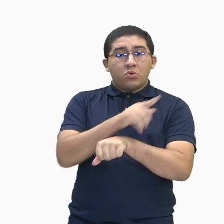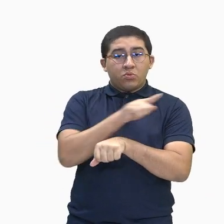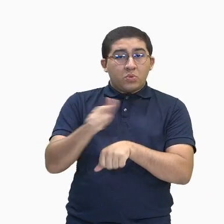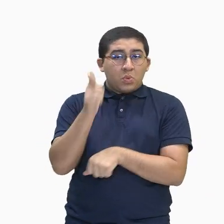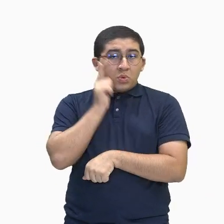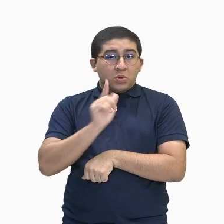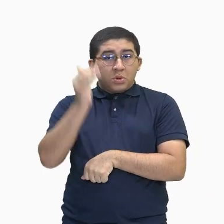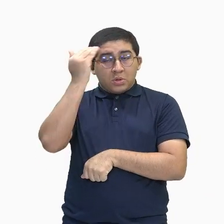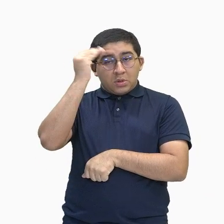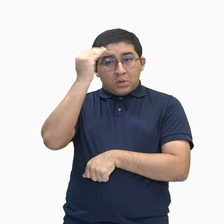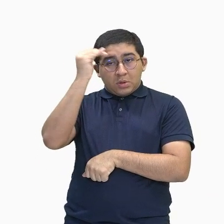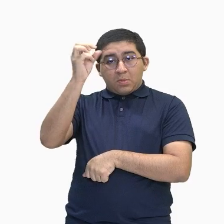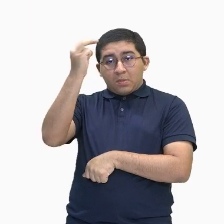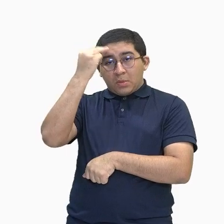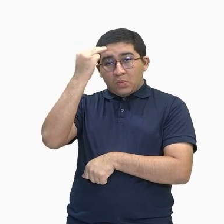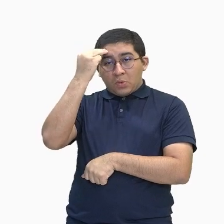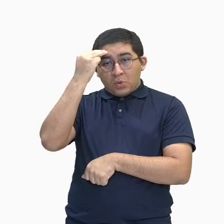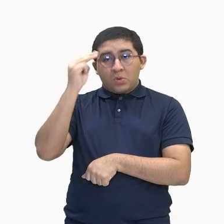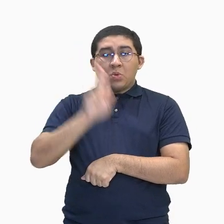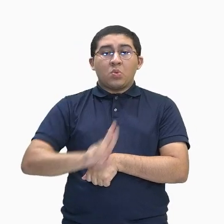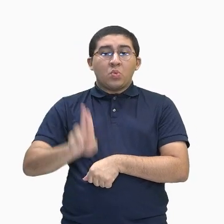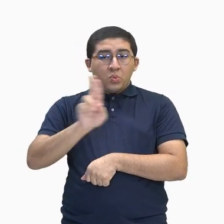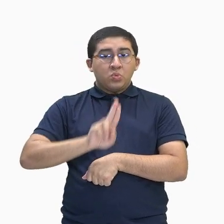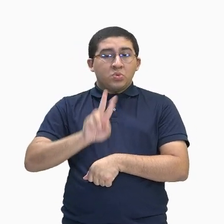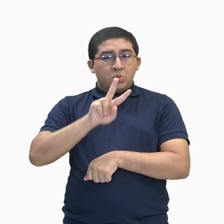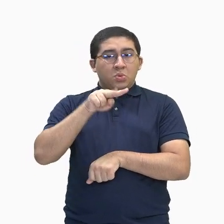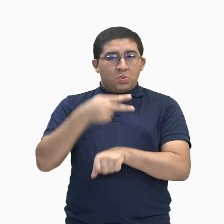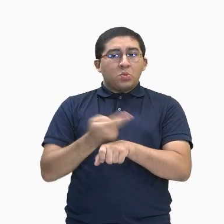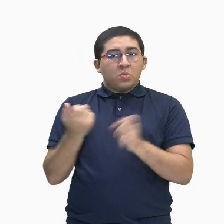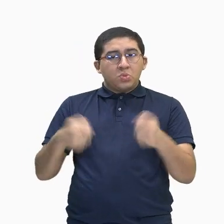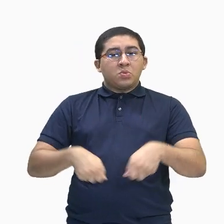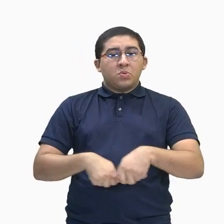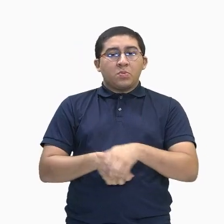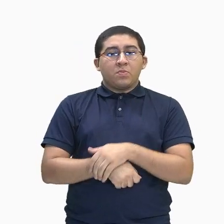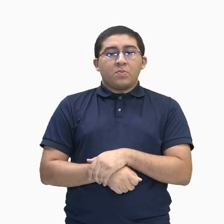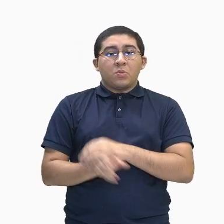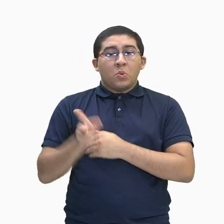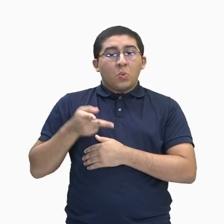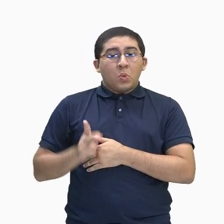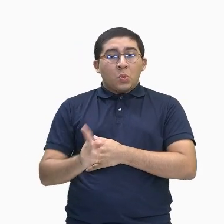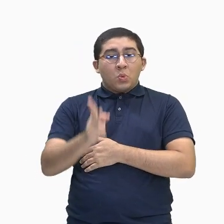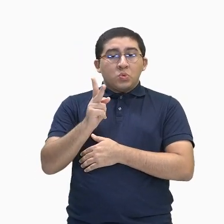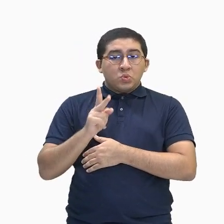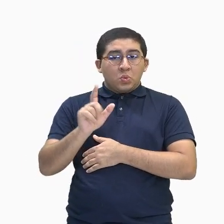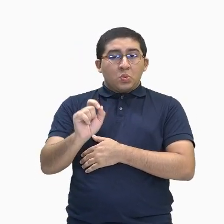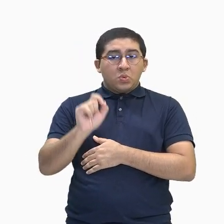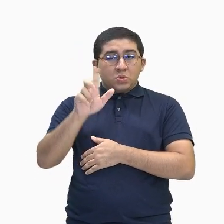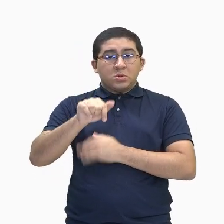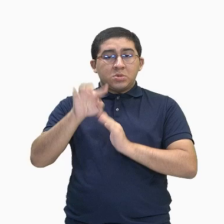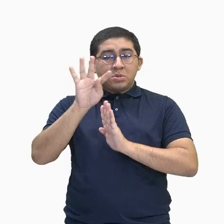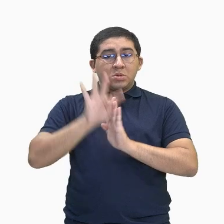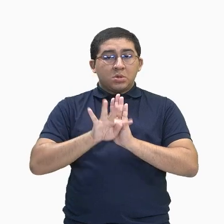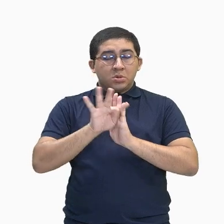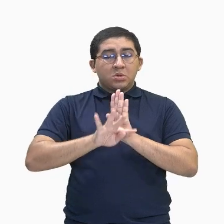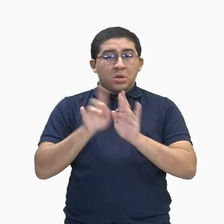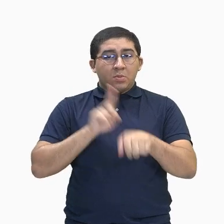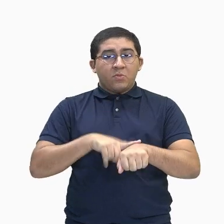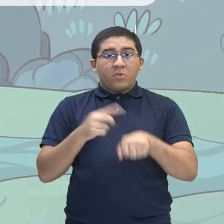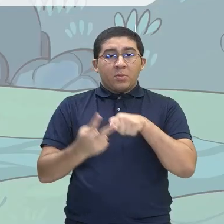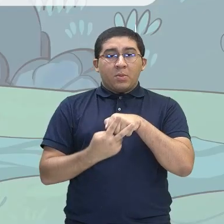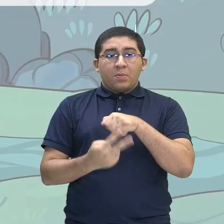compreender, fixar e poder usar depois. Vamos continuar aqui trabalhando esse tempo verbal. Vamos lá.